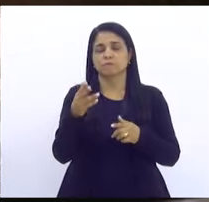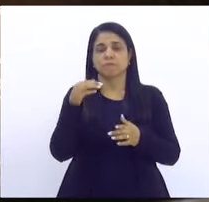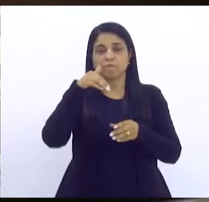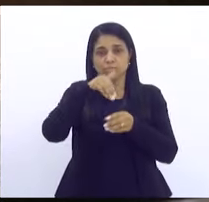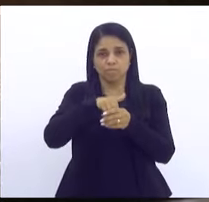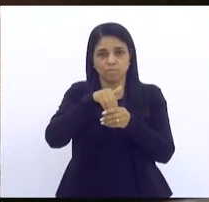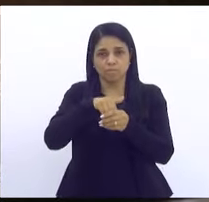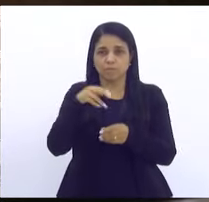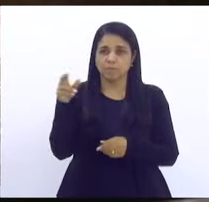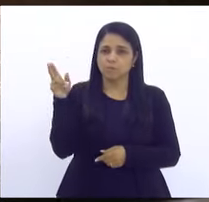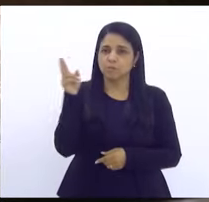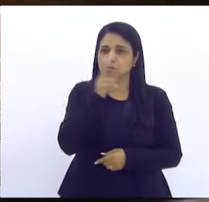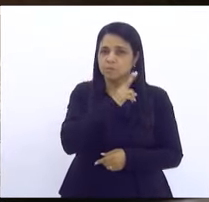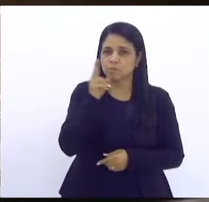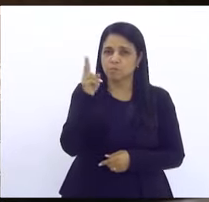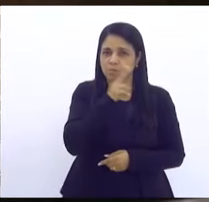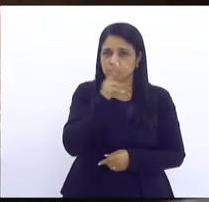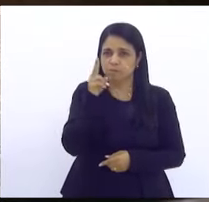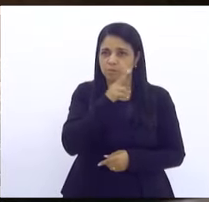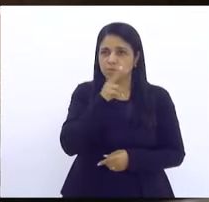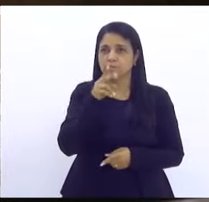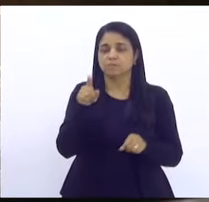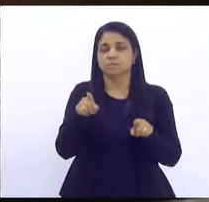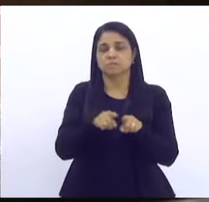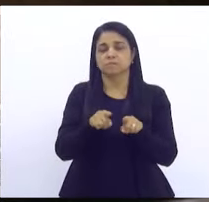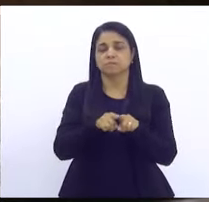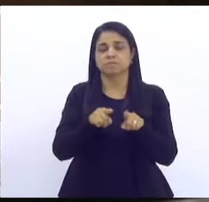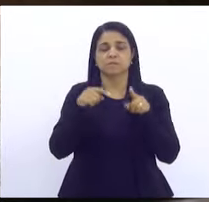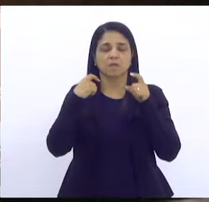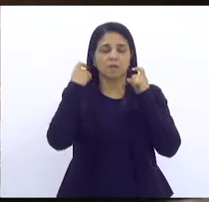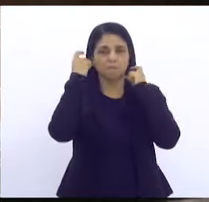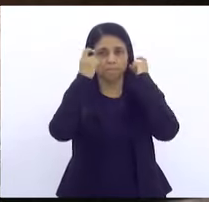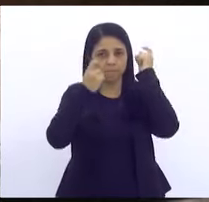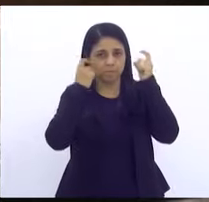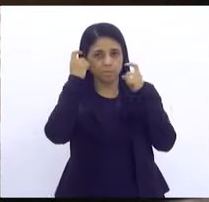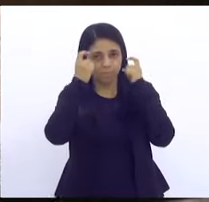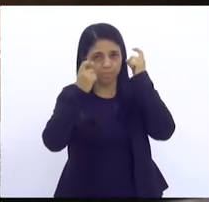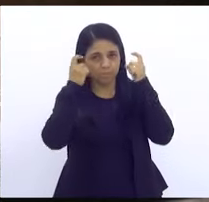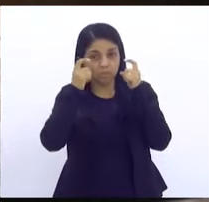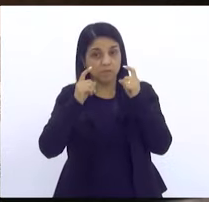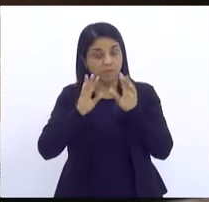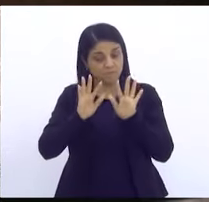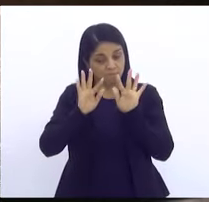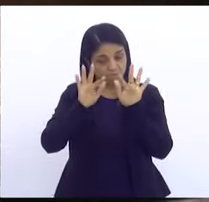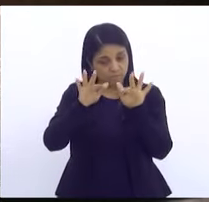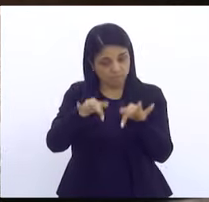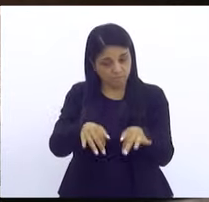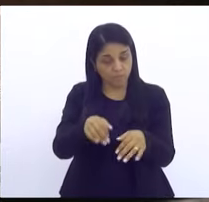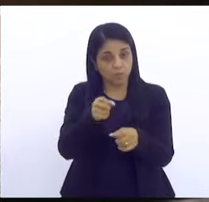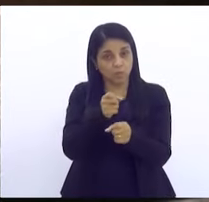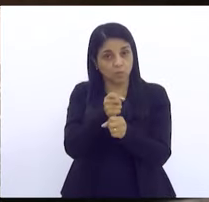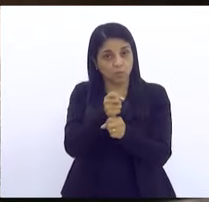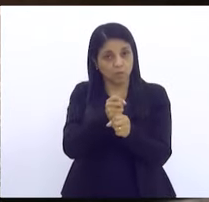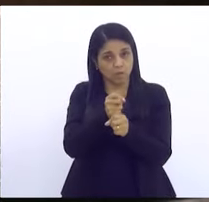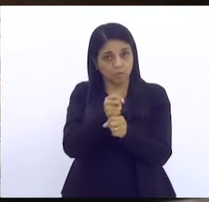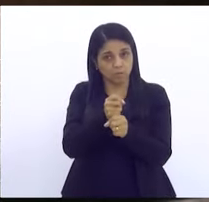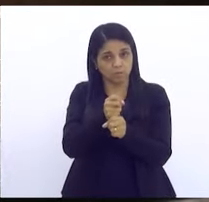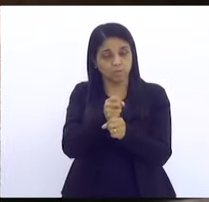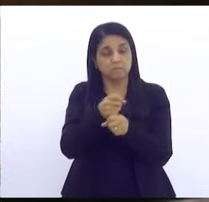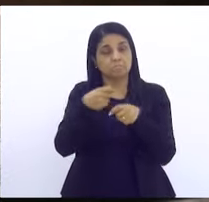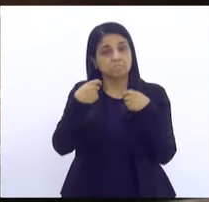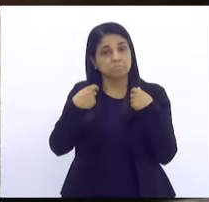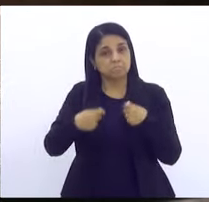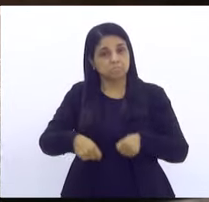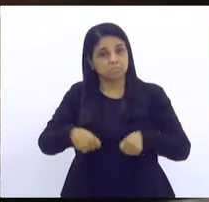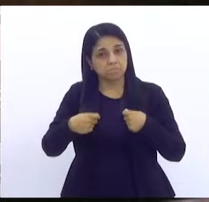urgência e aplica-se também a mesma preocupação. A gente está encerrando o ano legislativo e a gente precisa